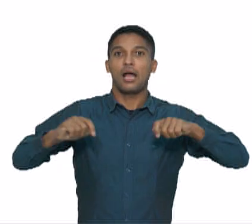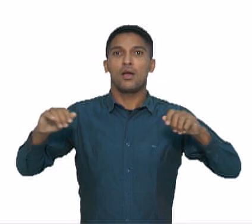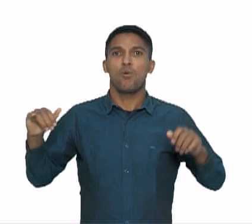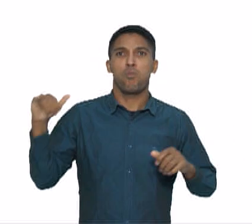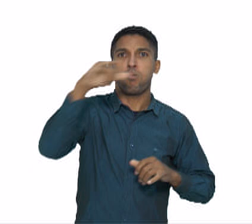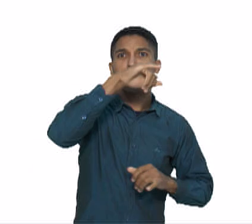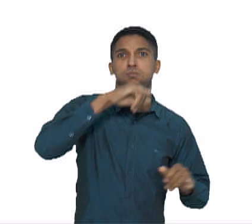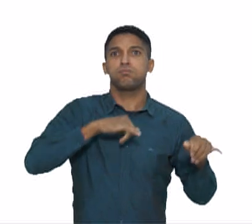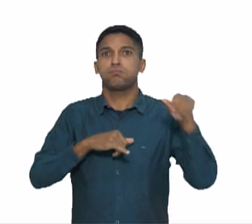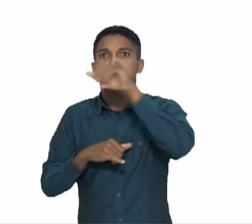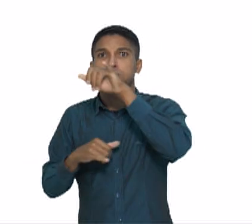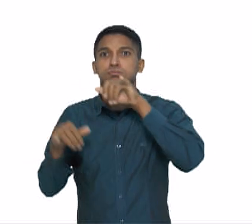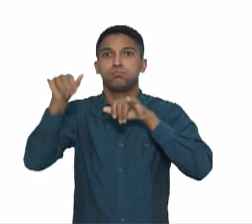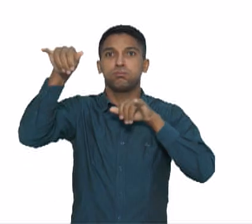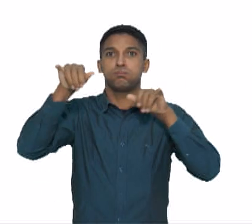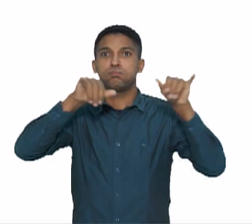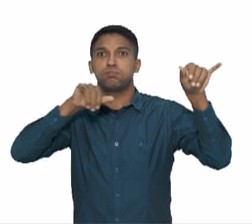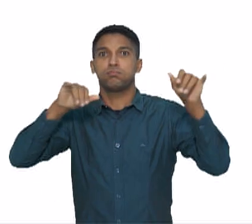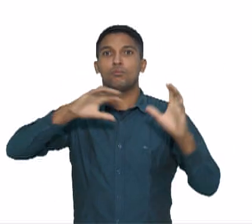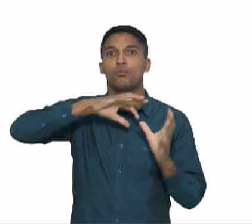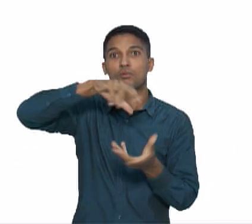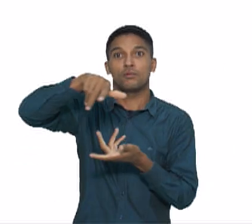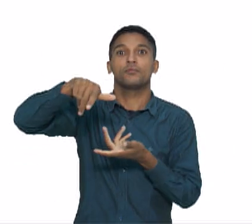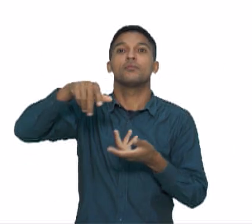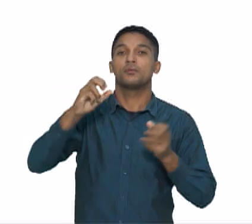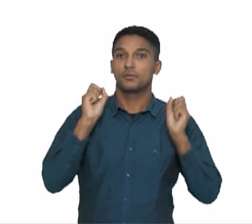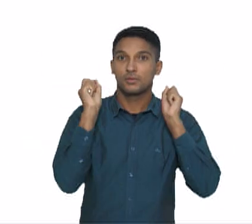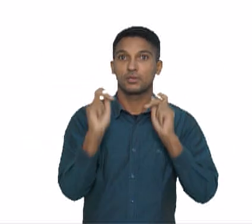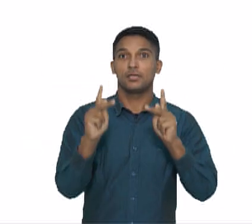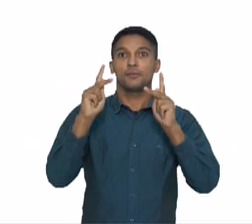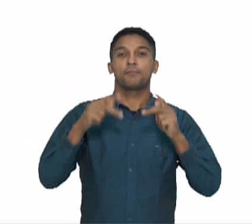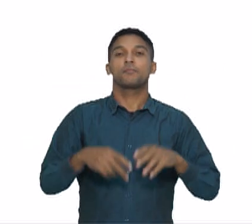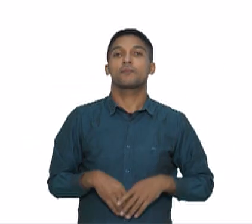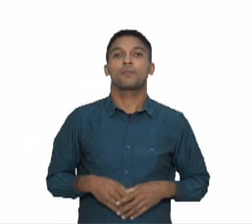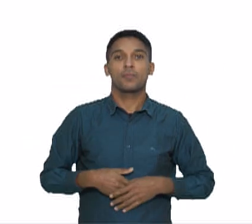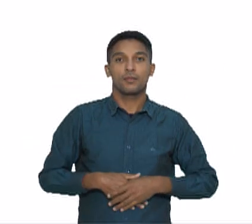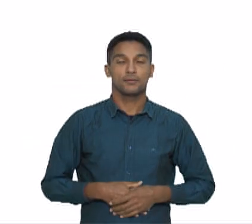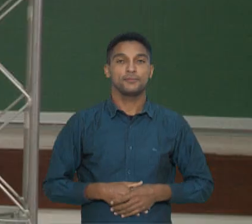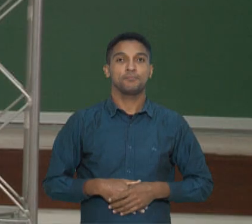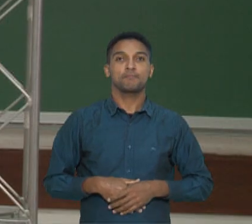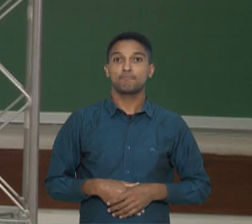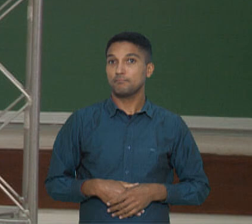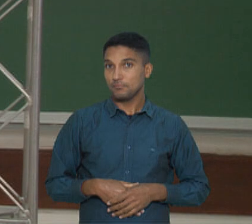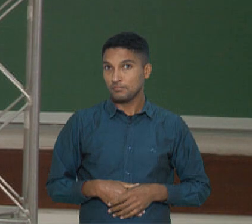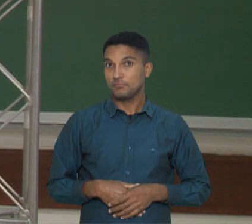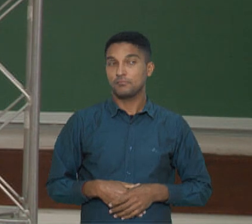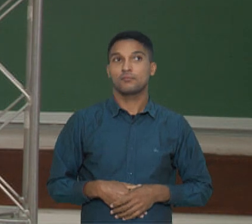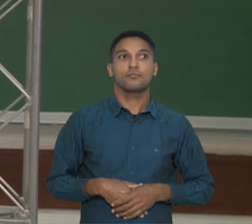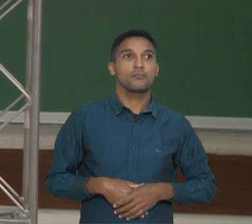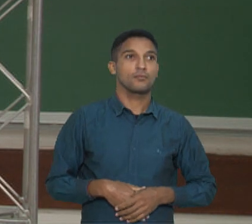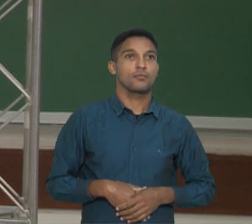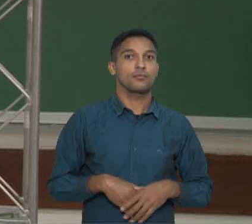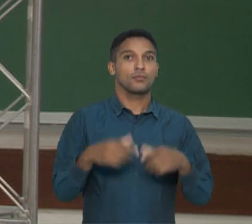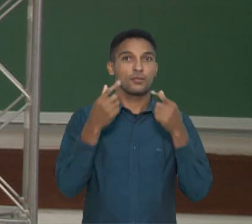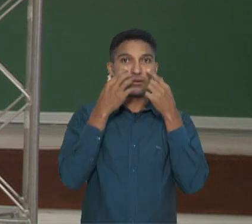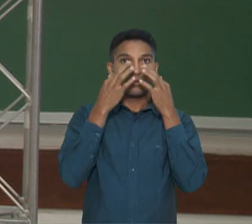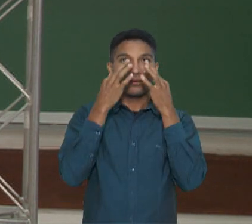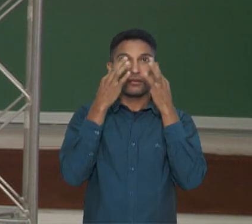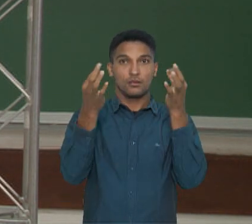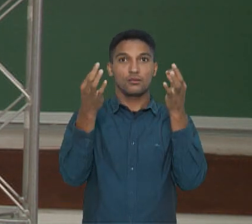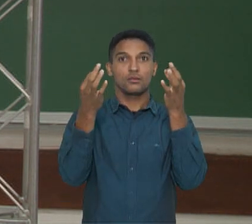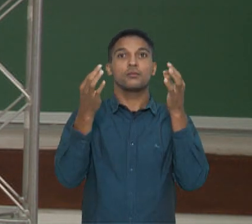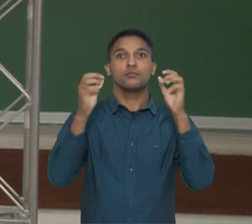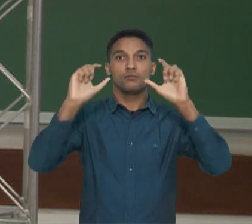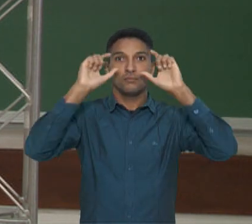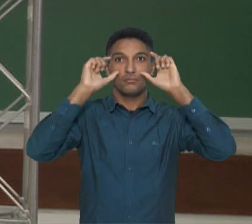basta traduzir literalmente a informação a diferentes línguas. Já hemos tratado disso acá em las